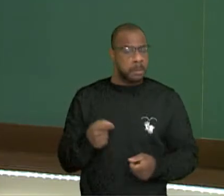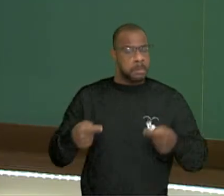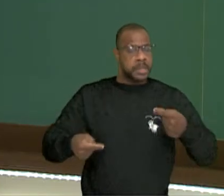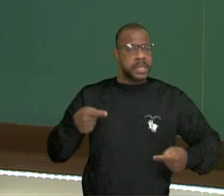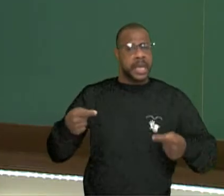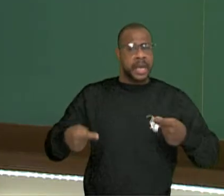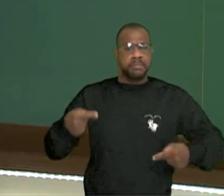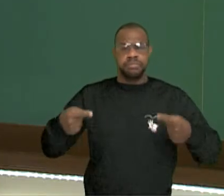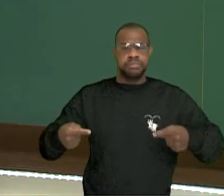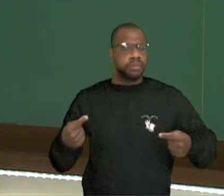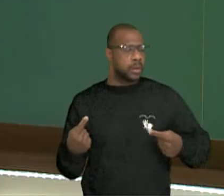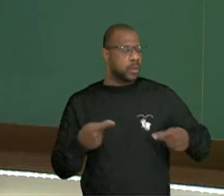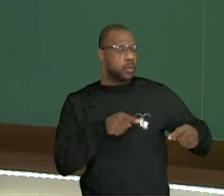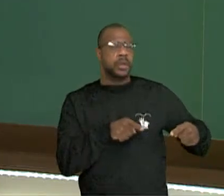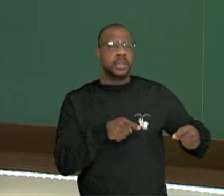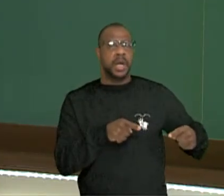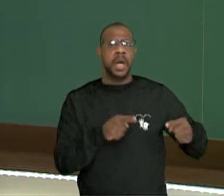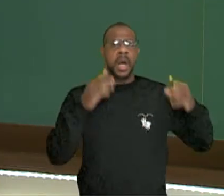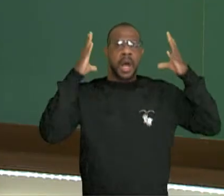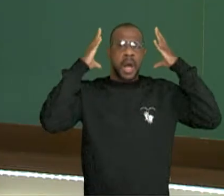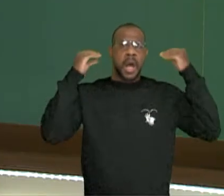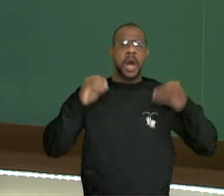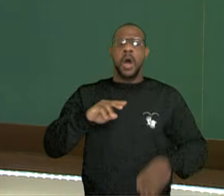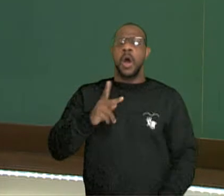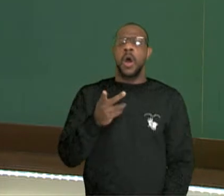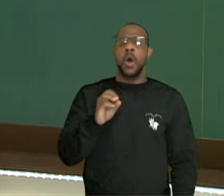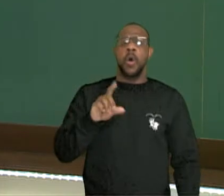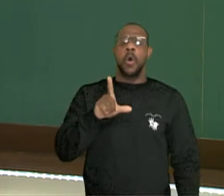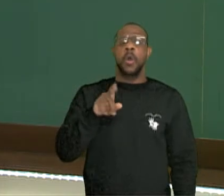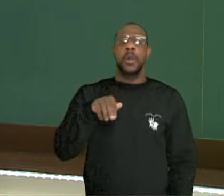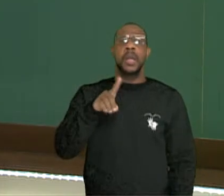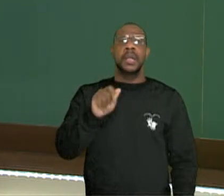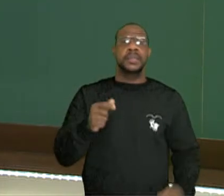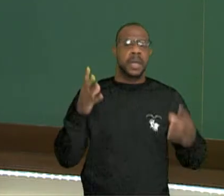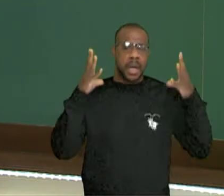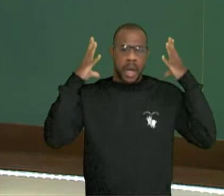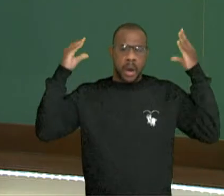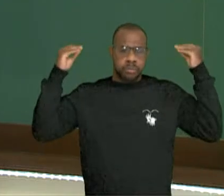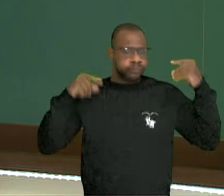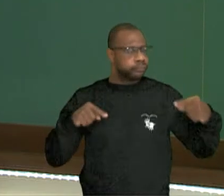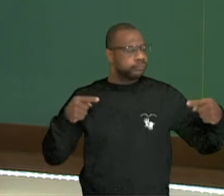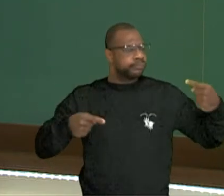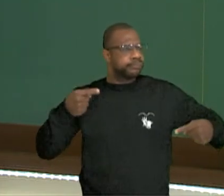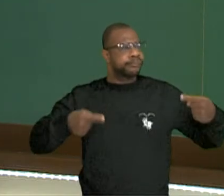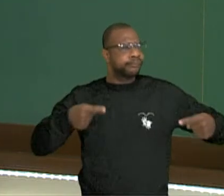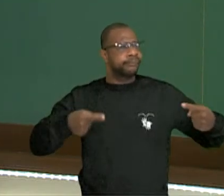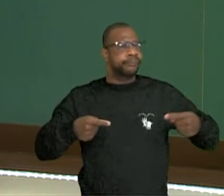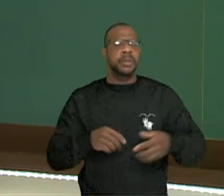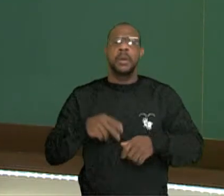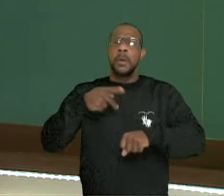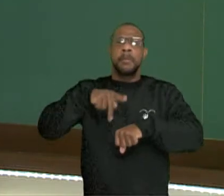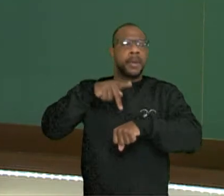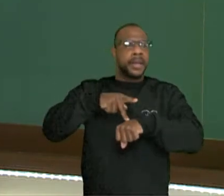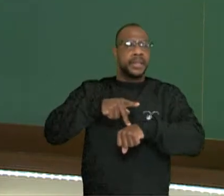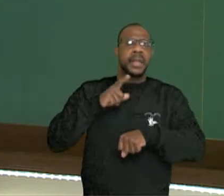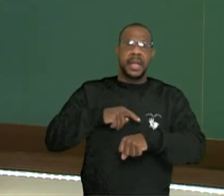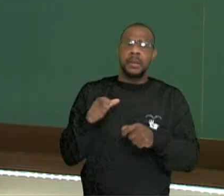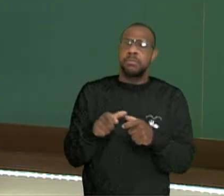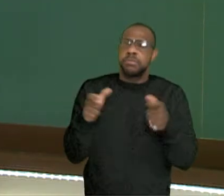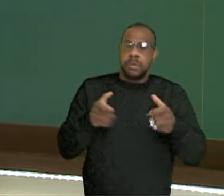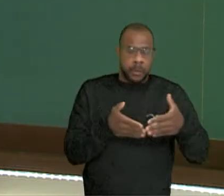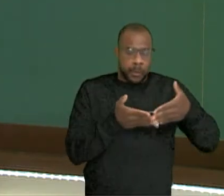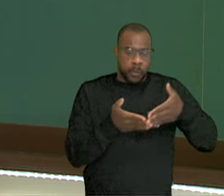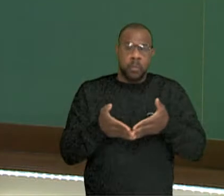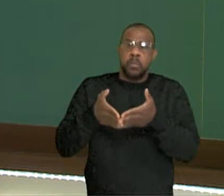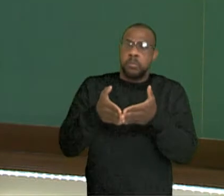pela Inglaterra, aumenta sua influência inglesa nos oceanos, A Holanda era aí uma das maiores marinhas